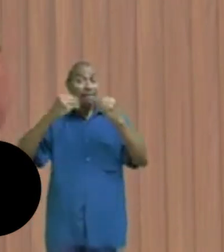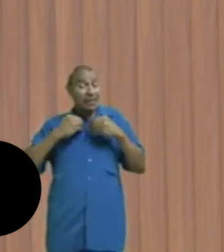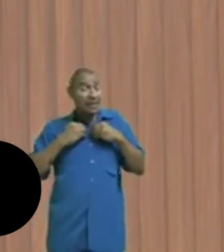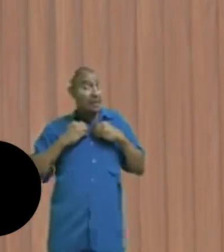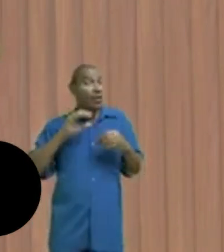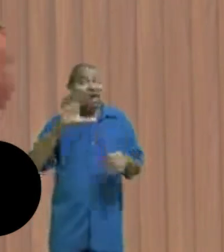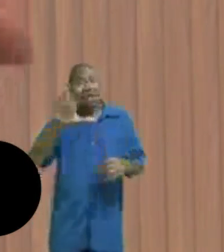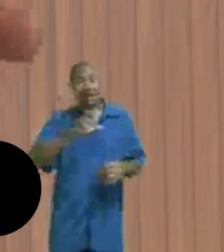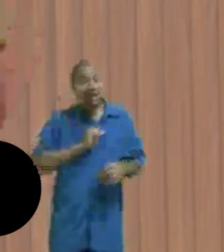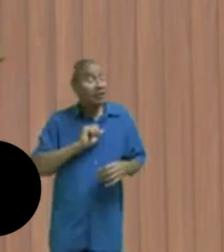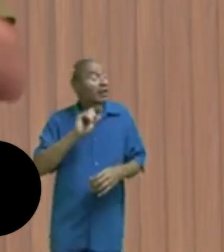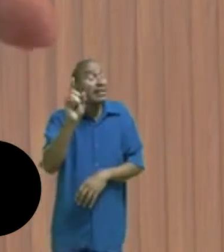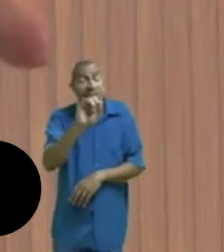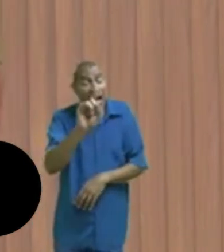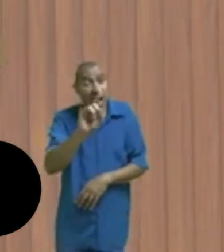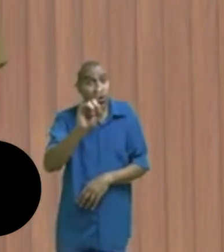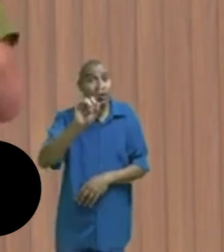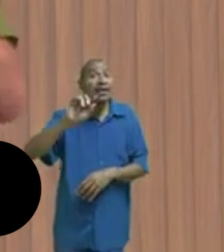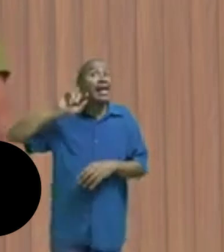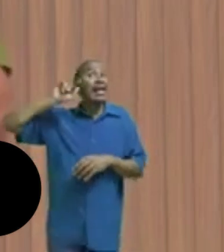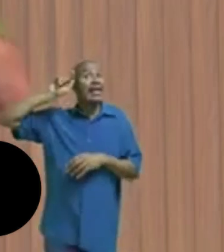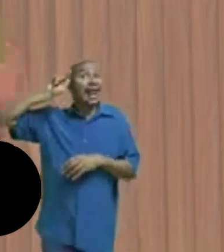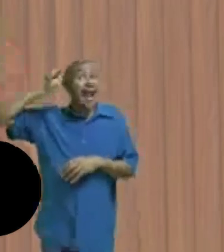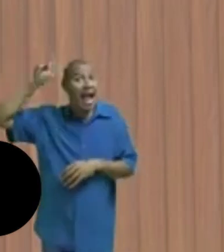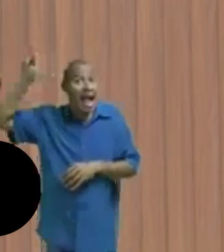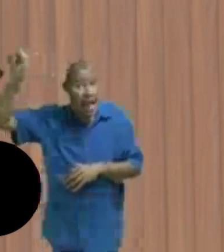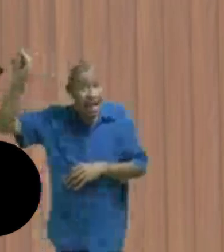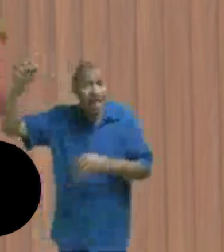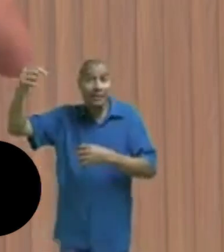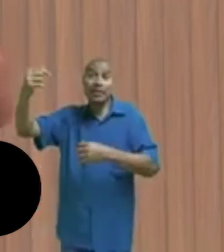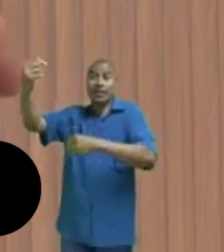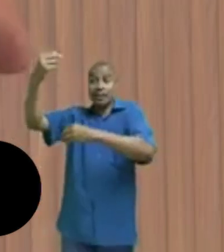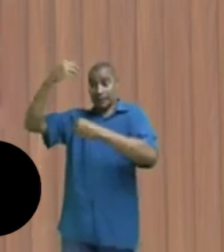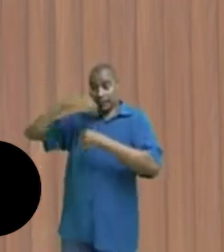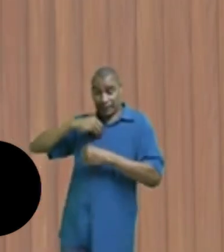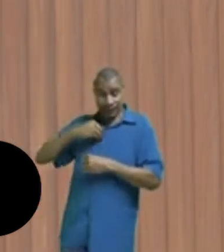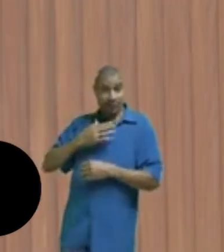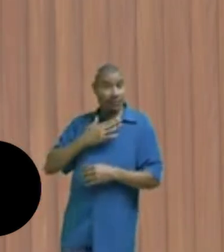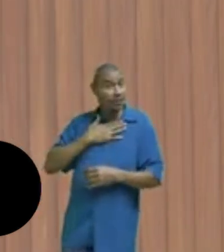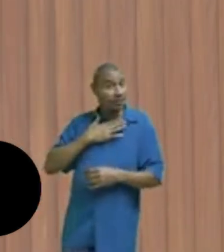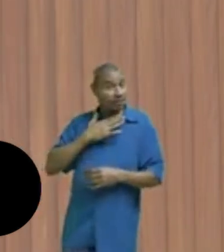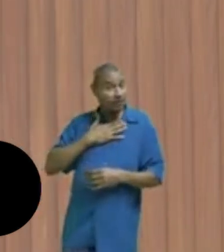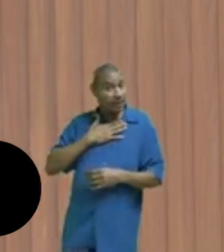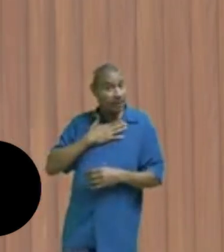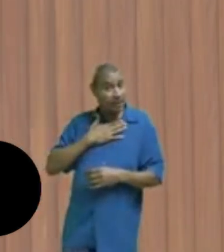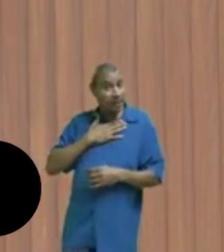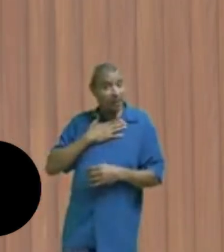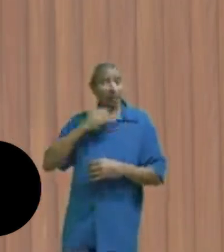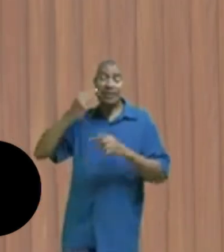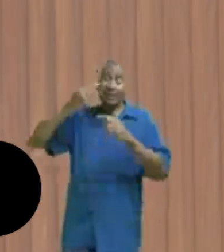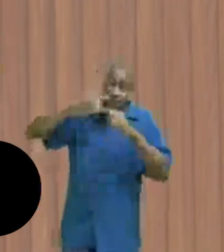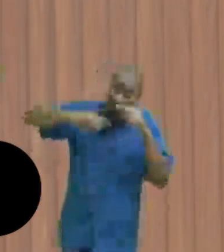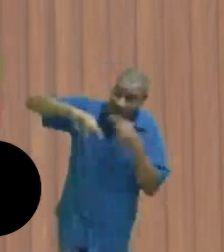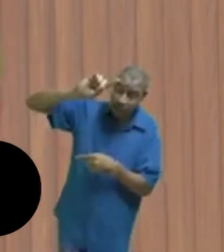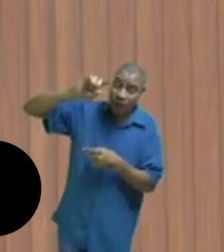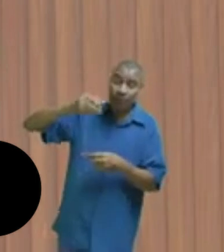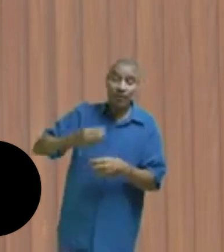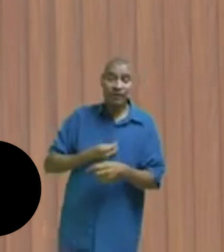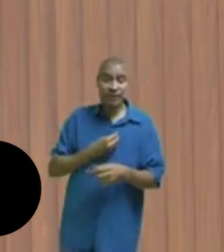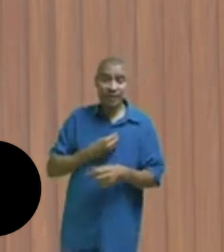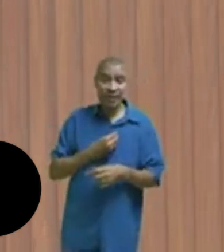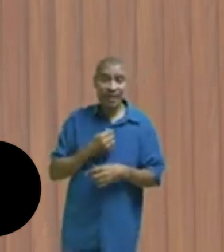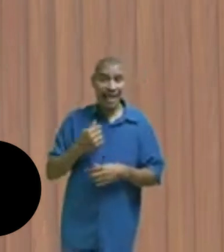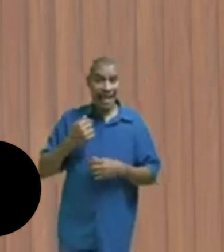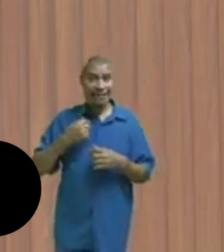o contrário, é Cristo em nós que torna esta reunião uma reunião de adoração. Não